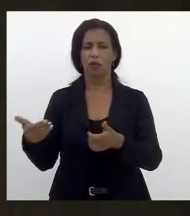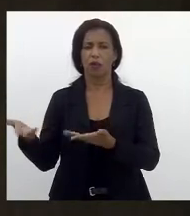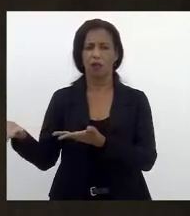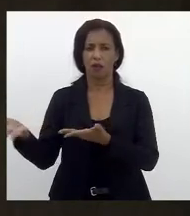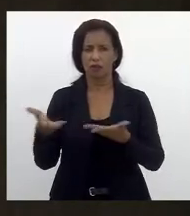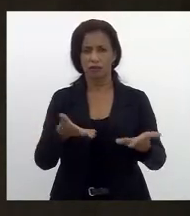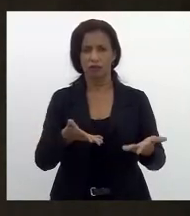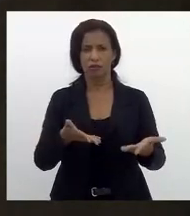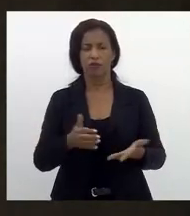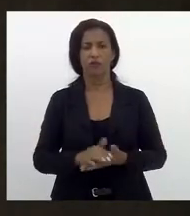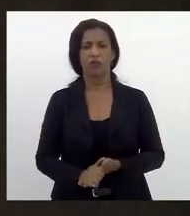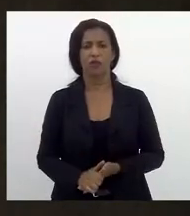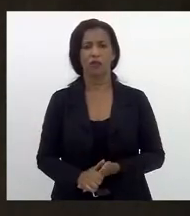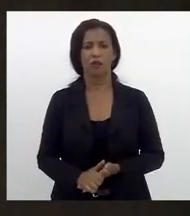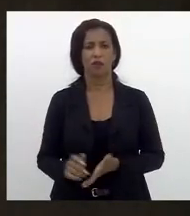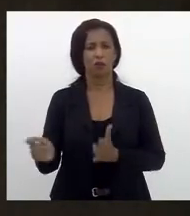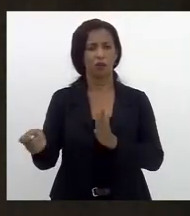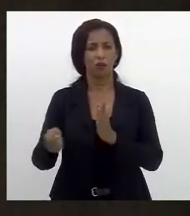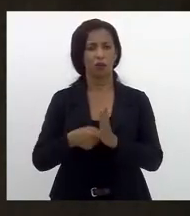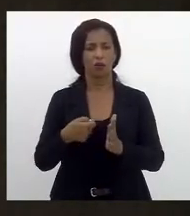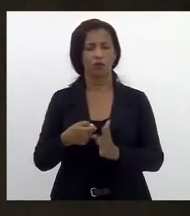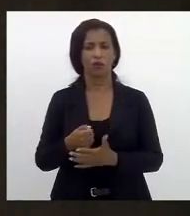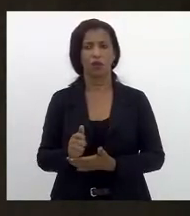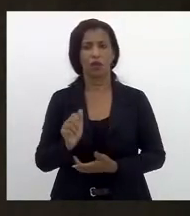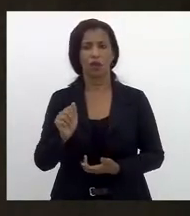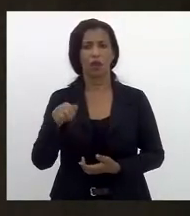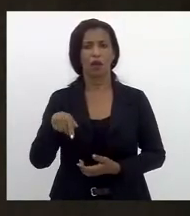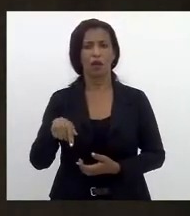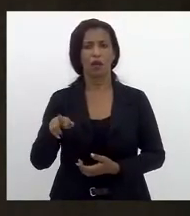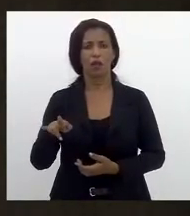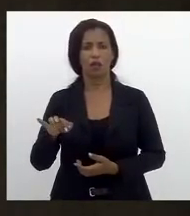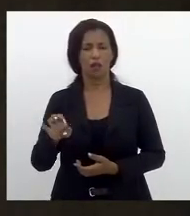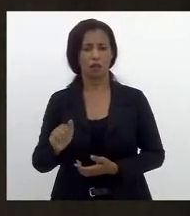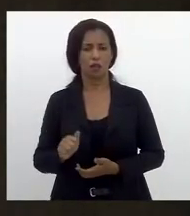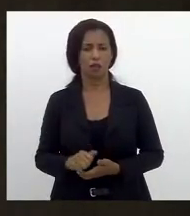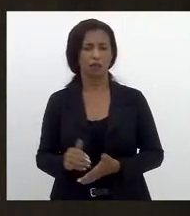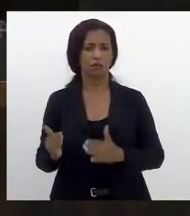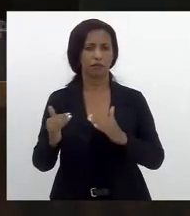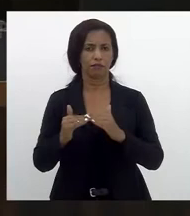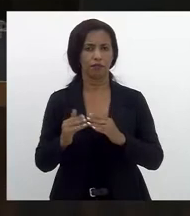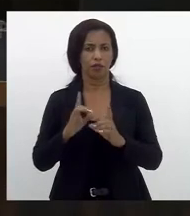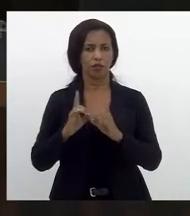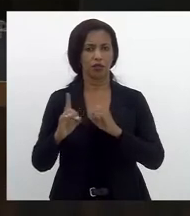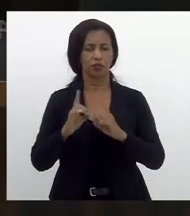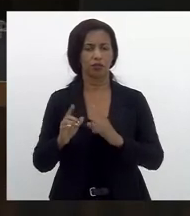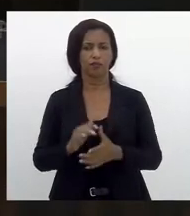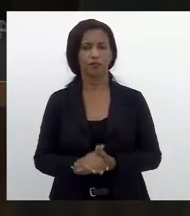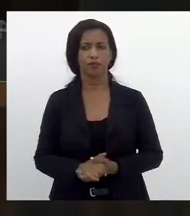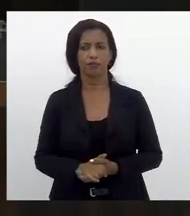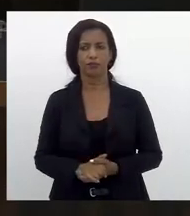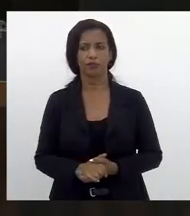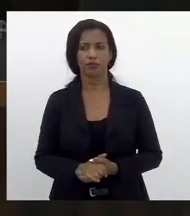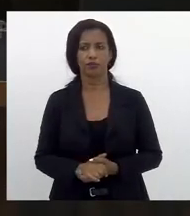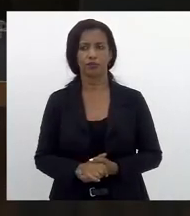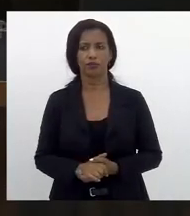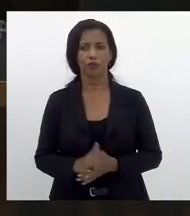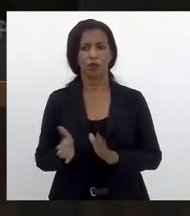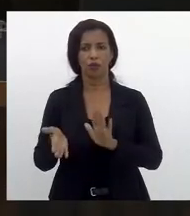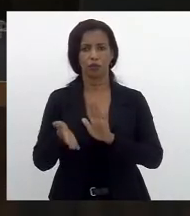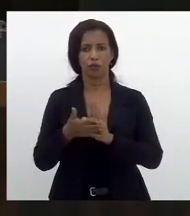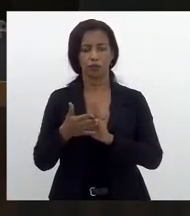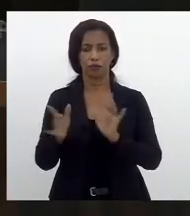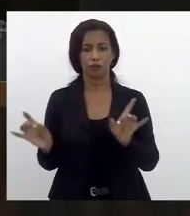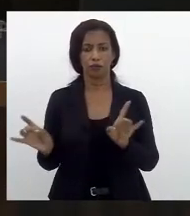do projeto. É a autoria do deputado Anchieta. Parecer é favorável. Em discussão. Com os